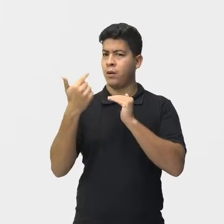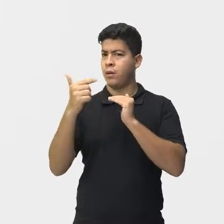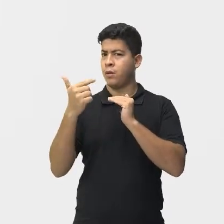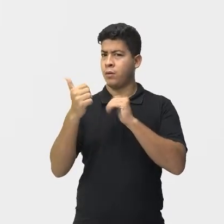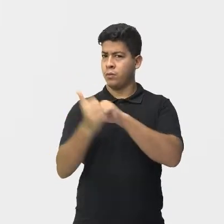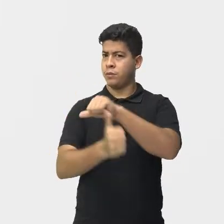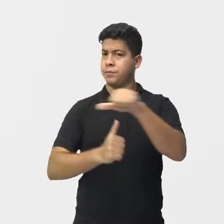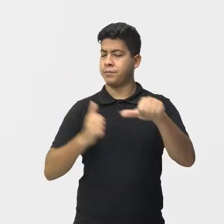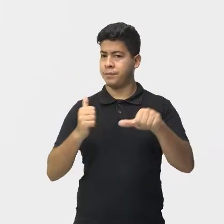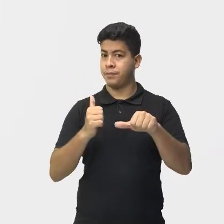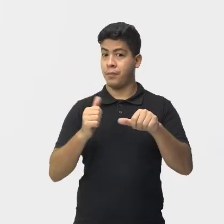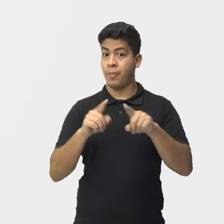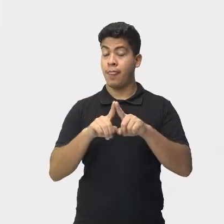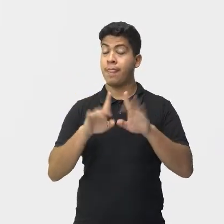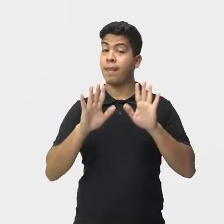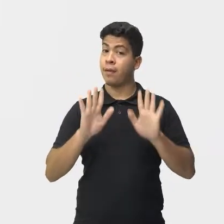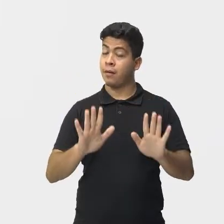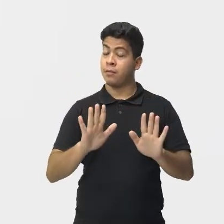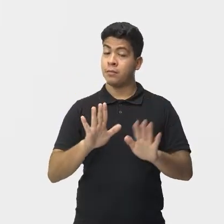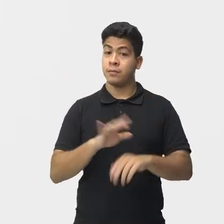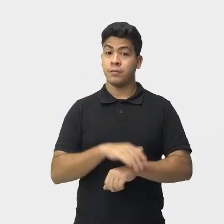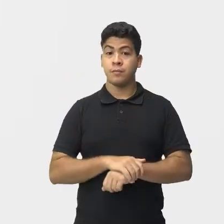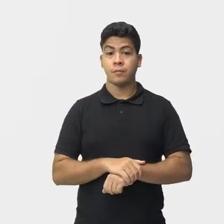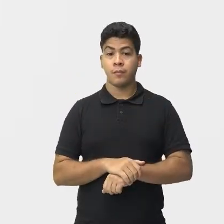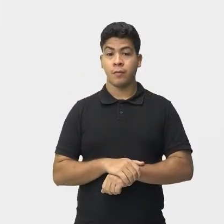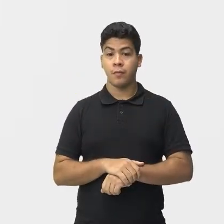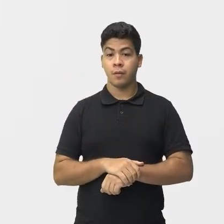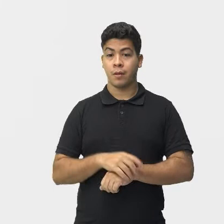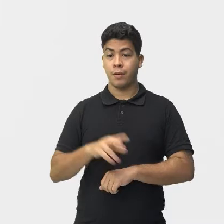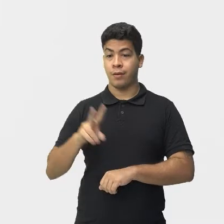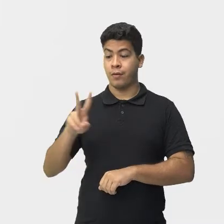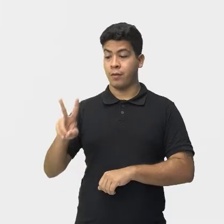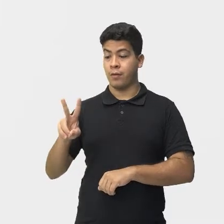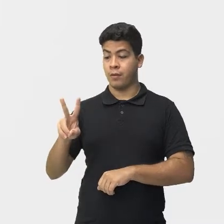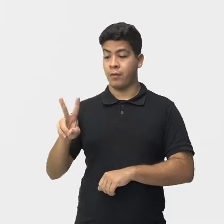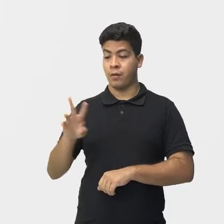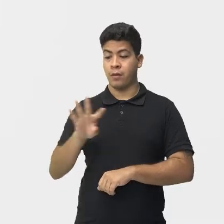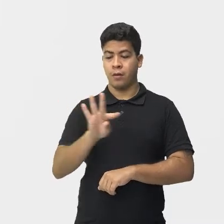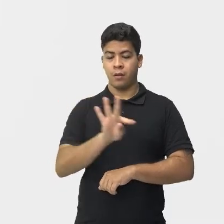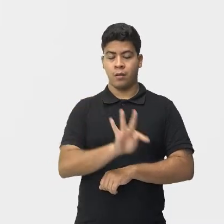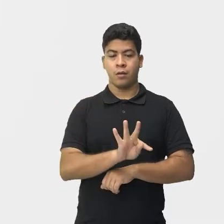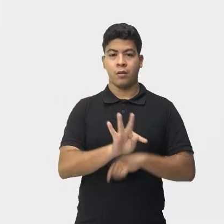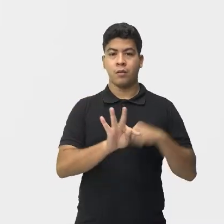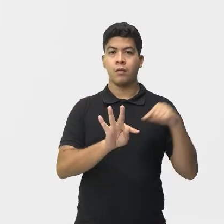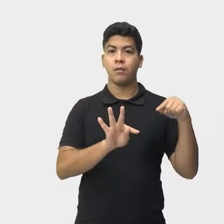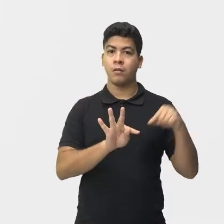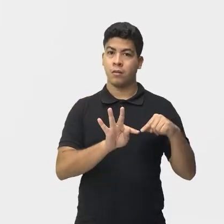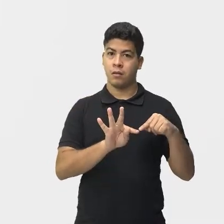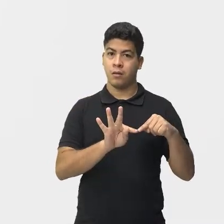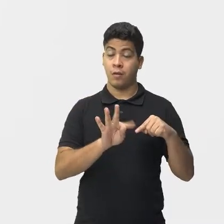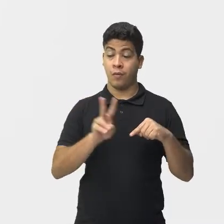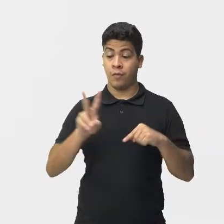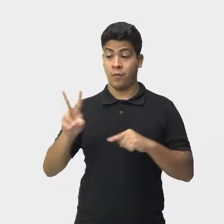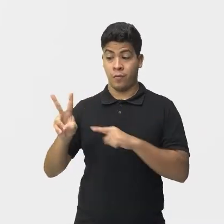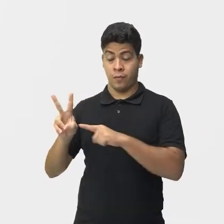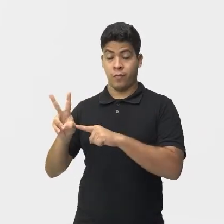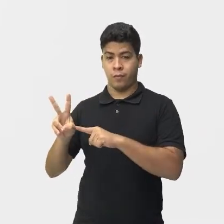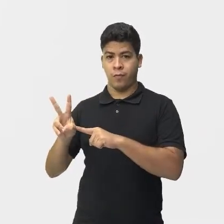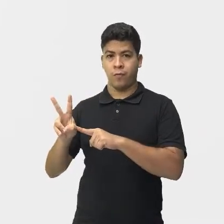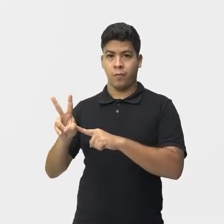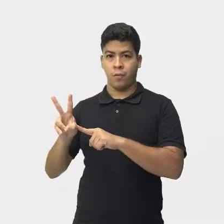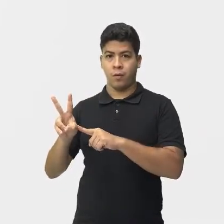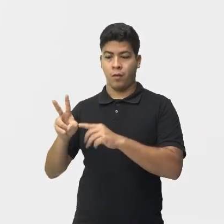valor. E aí nós podemos tirar que V e T, ou seja, volume e temperatura,